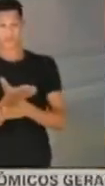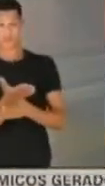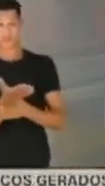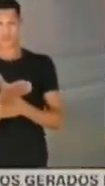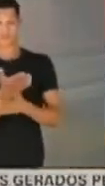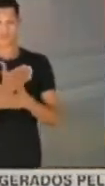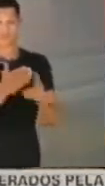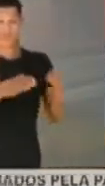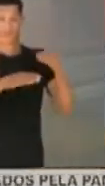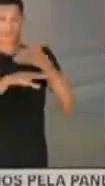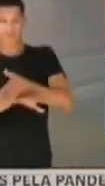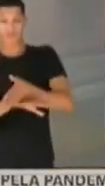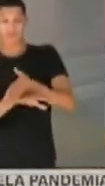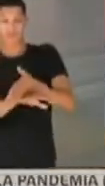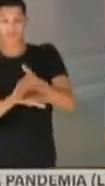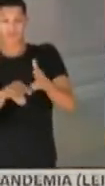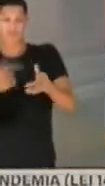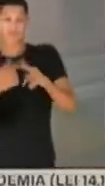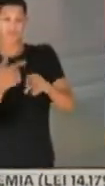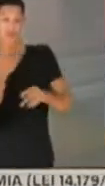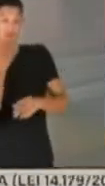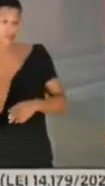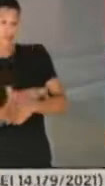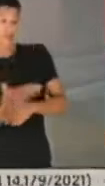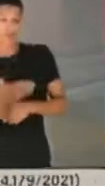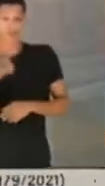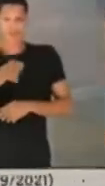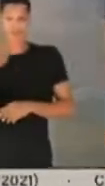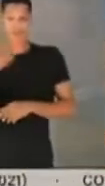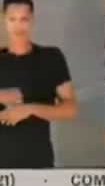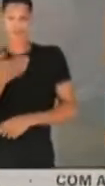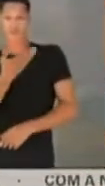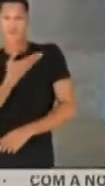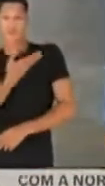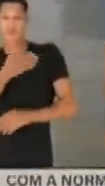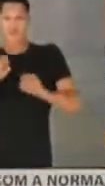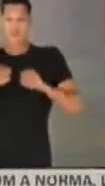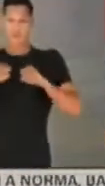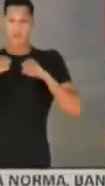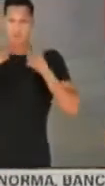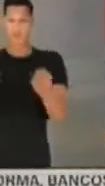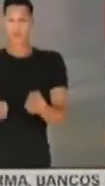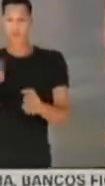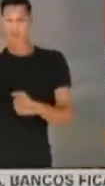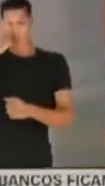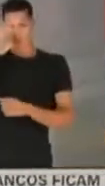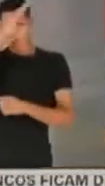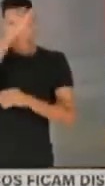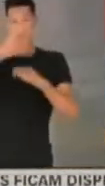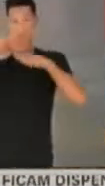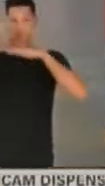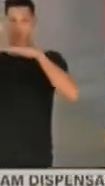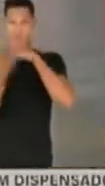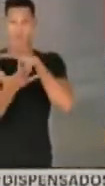entrou no negócio a pedido. O senhor é amigo, defensor do Bolsonaro nas suas redes